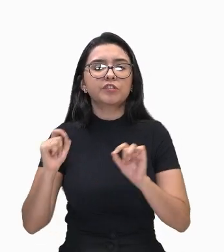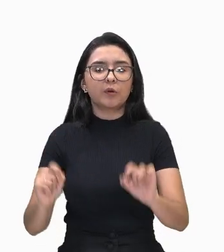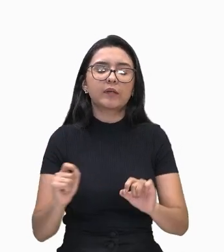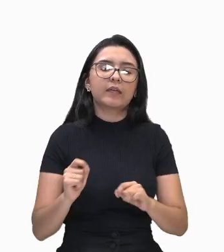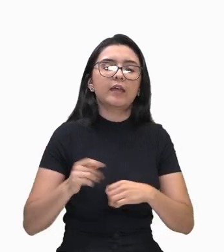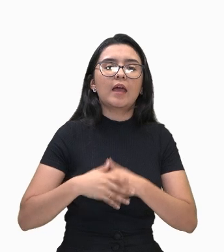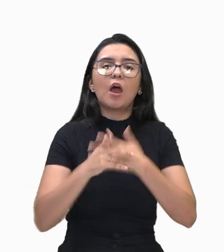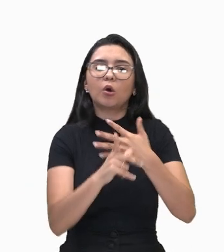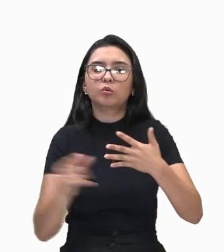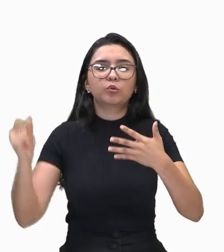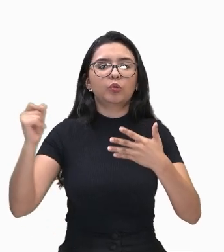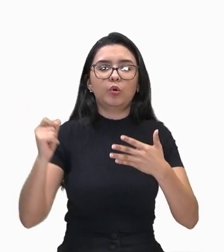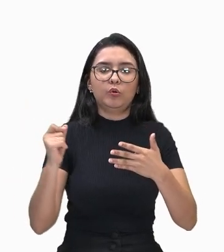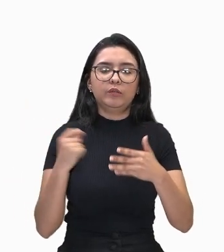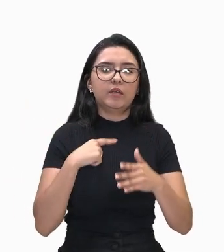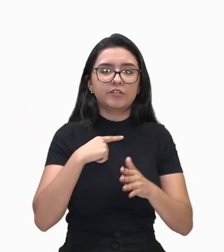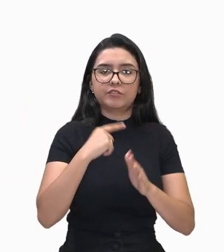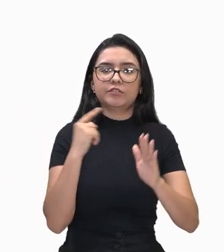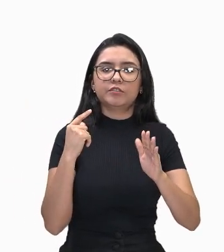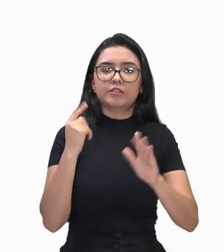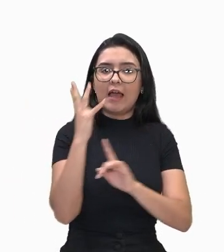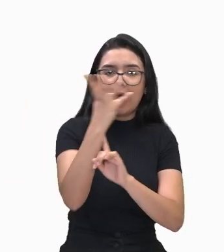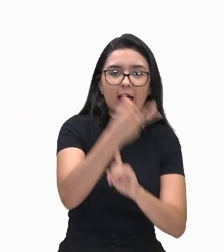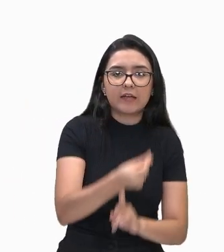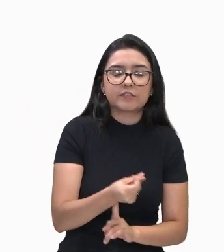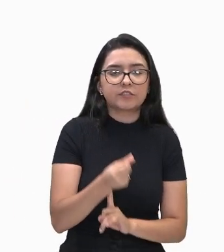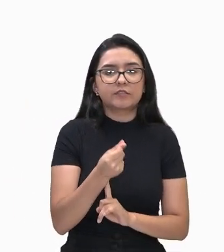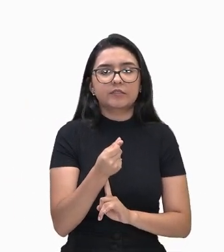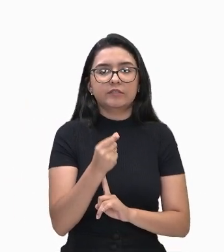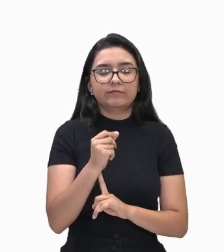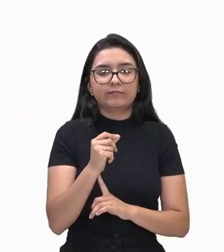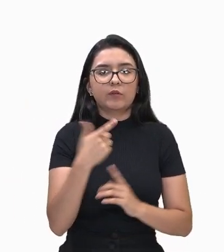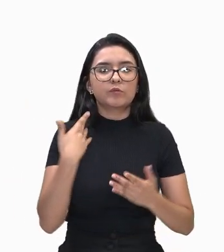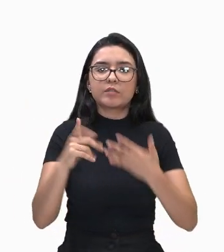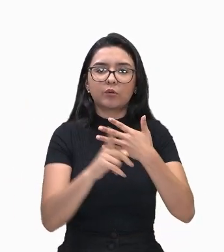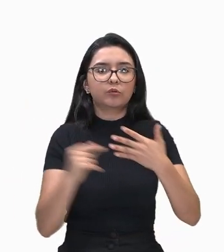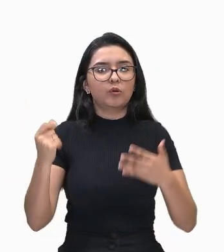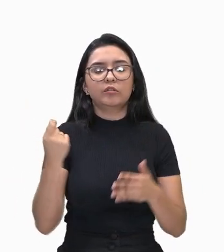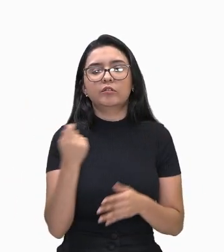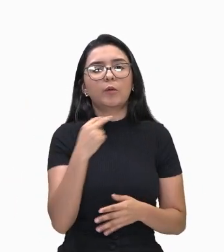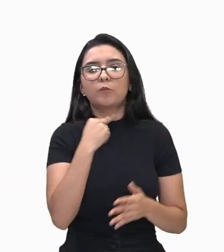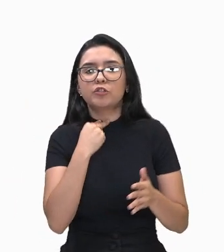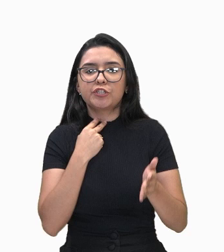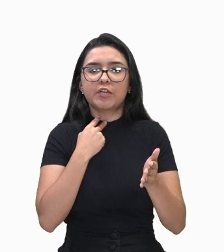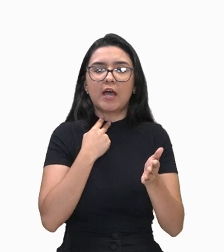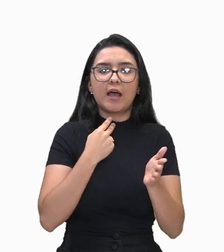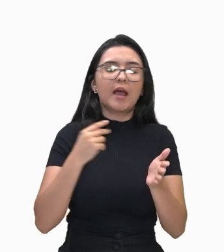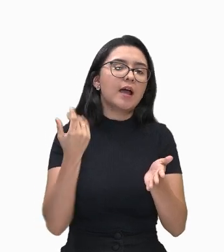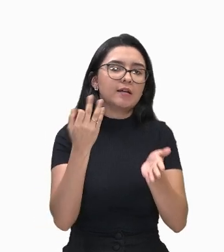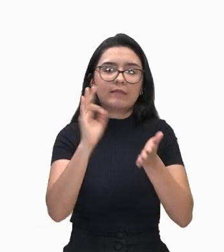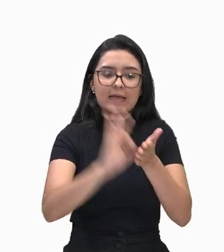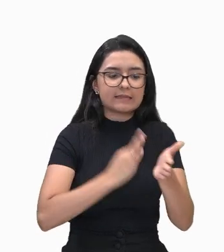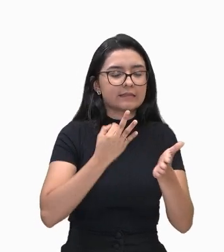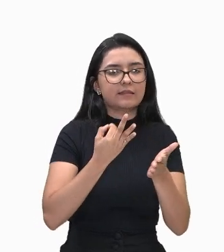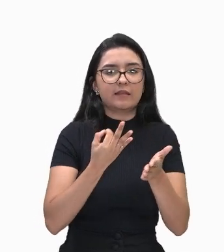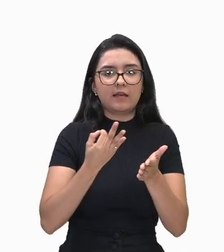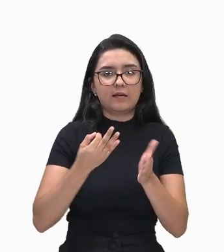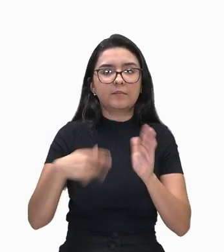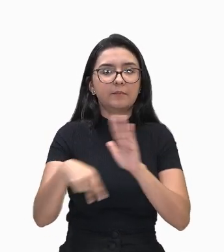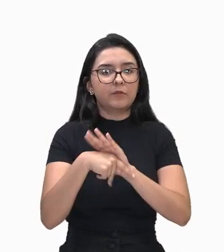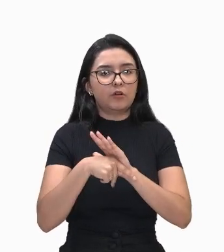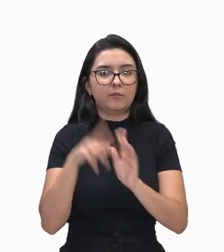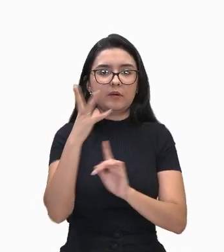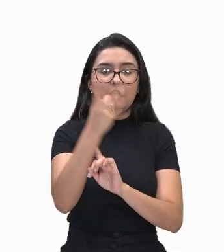ou seja, os artistas, eles não assinavam suas obras. Tudo era voltado para o quê?